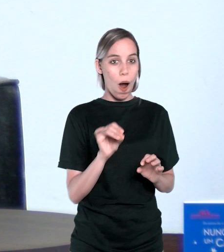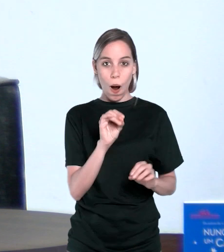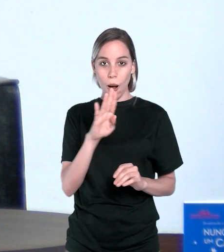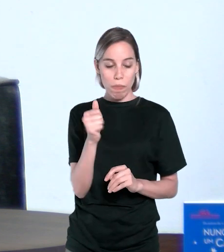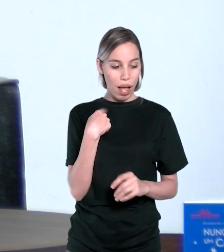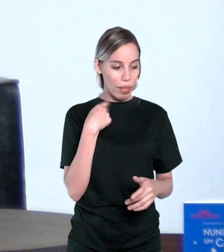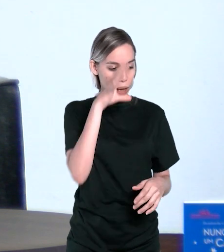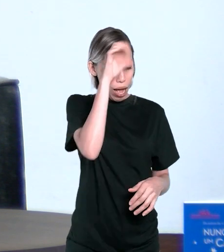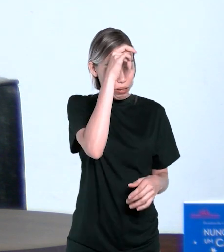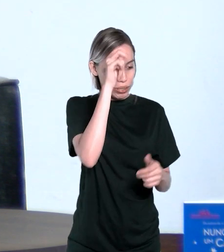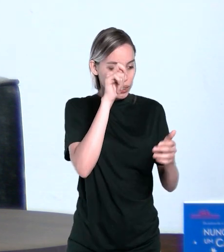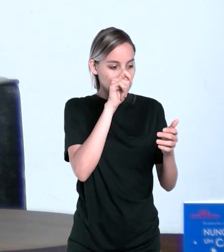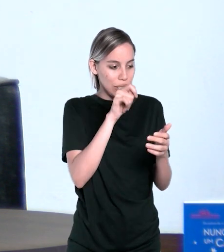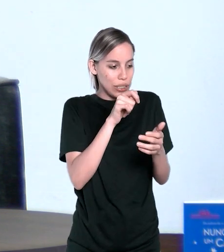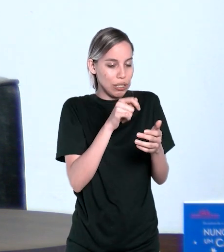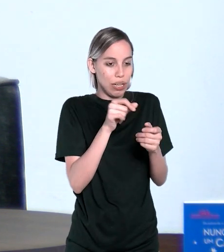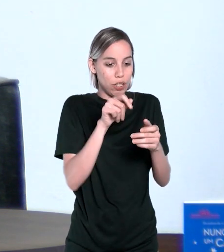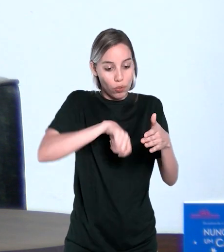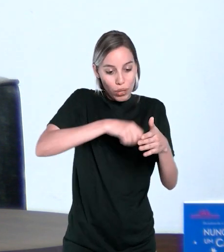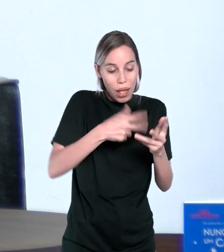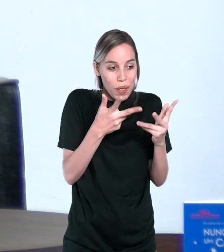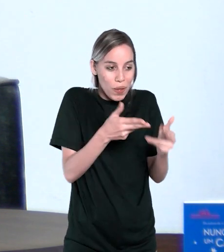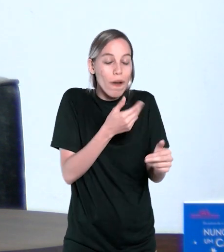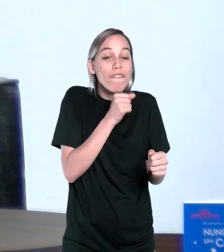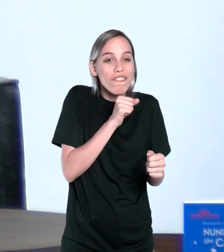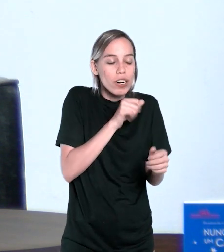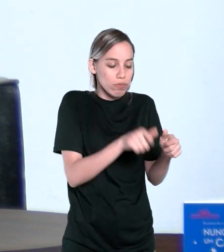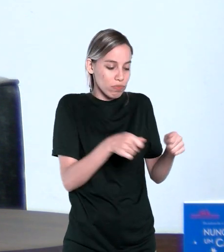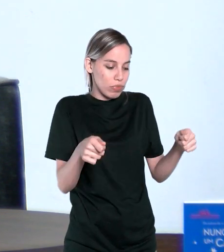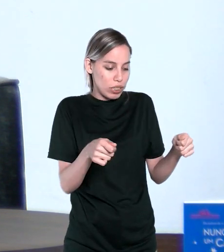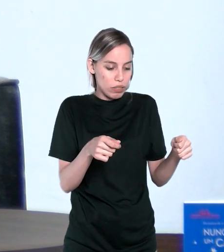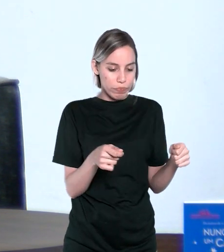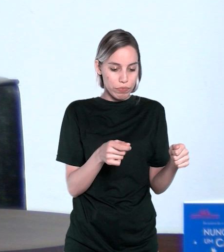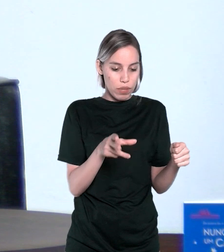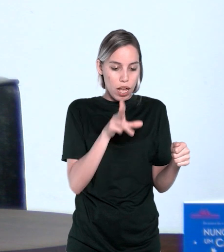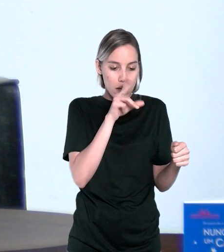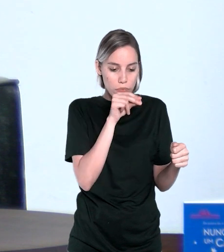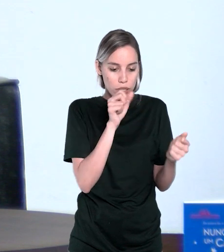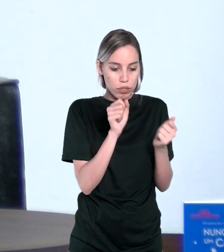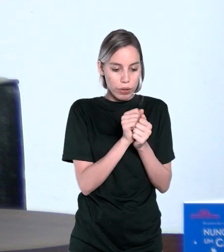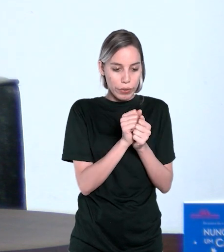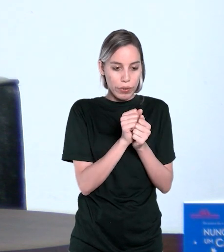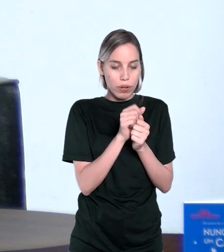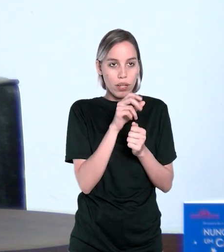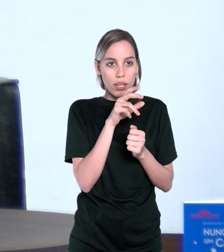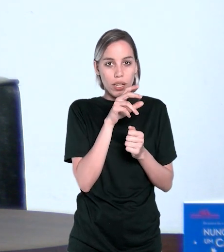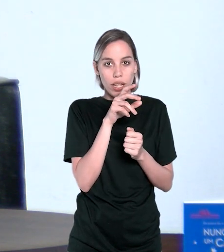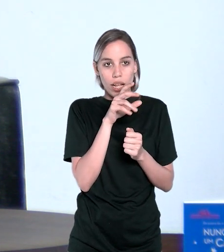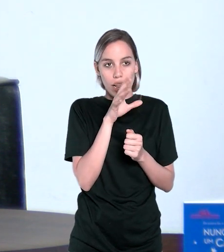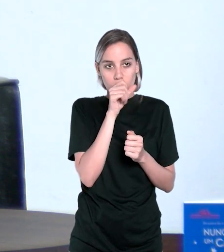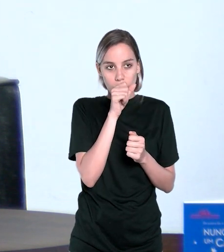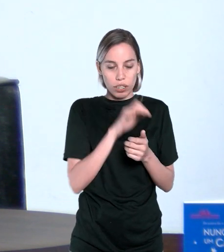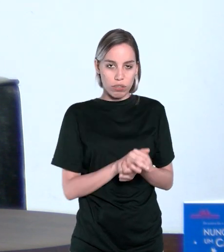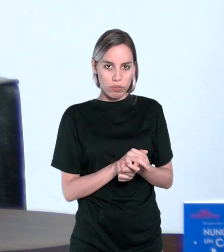assim, pato com laranja. E o livro começava assim, compre o pato, mate o pato.